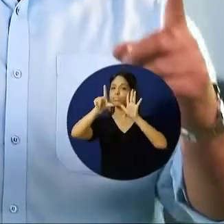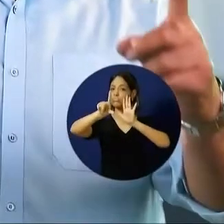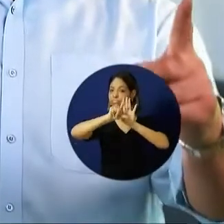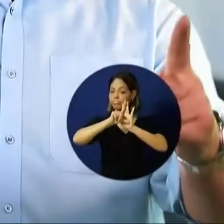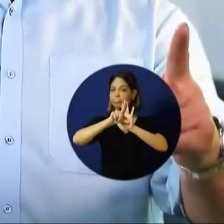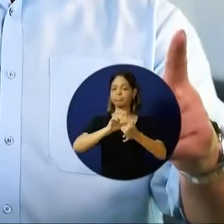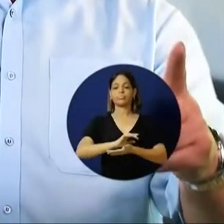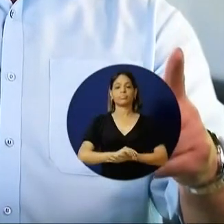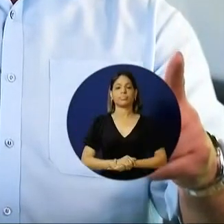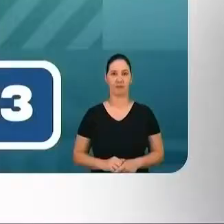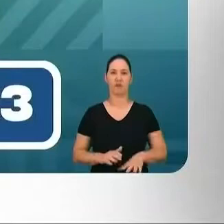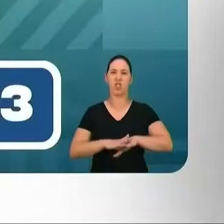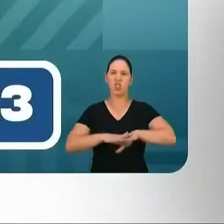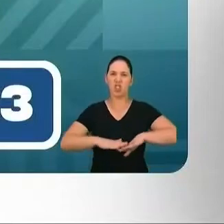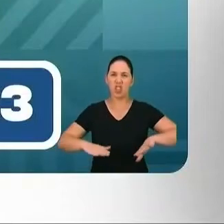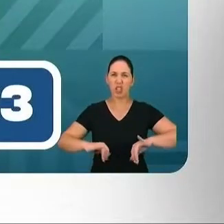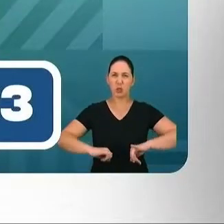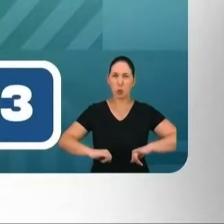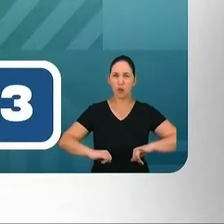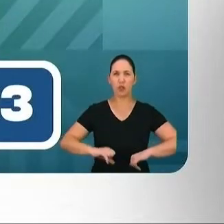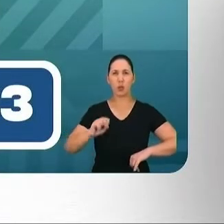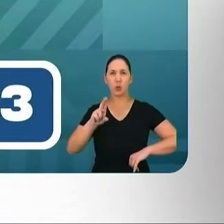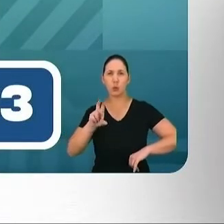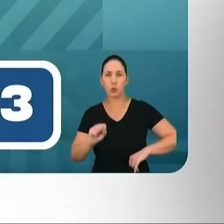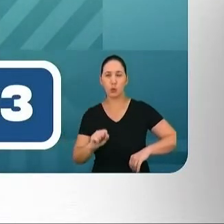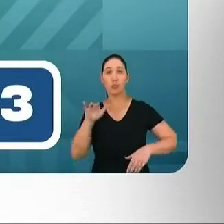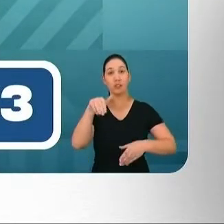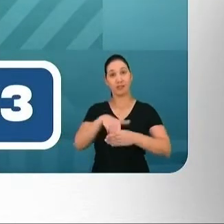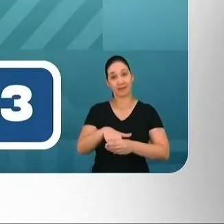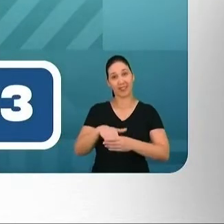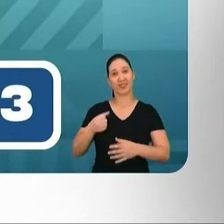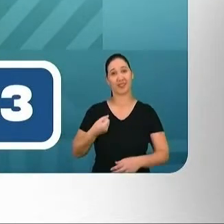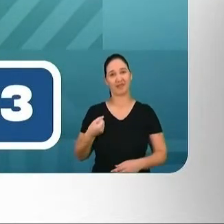77888. A sua voz na Assembleia. Chega de sofrer no SUS. Vote